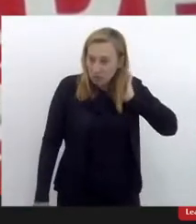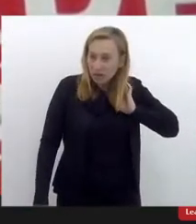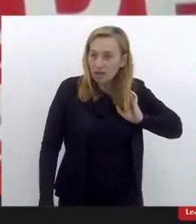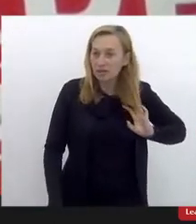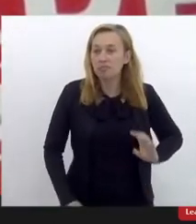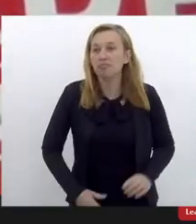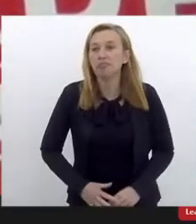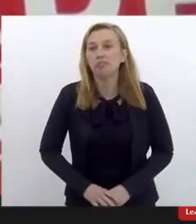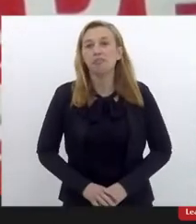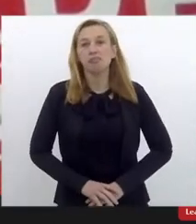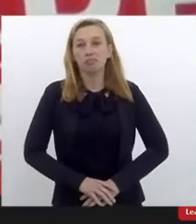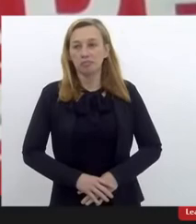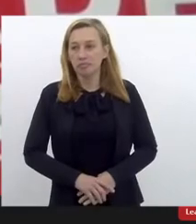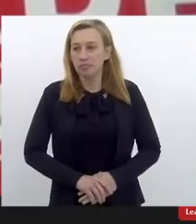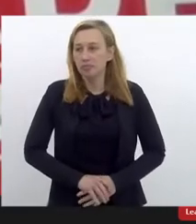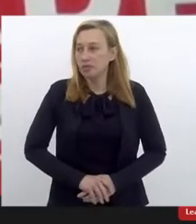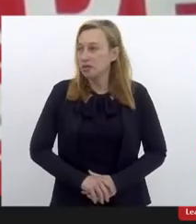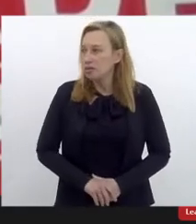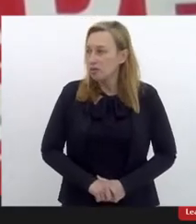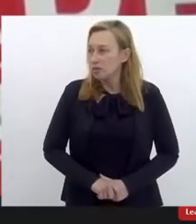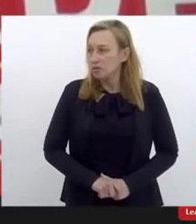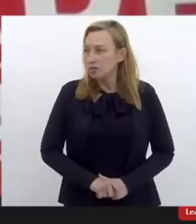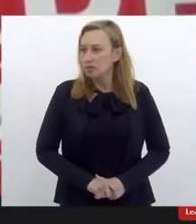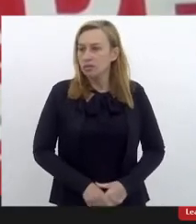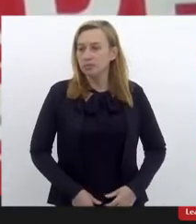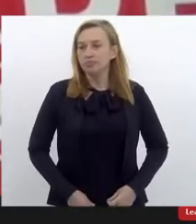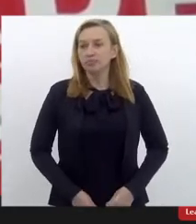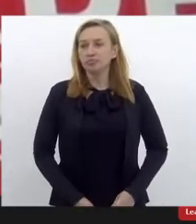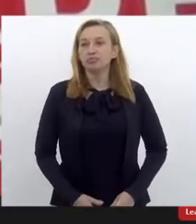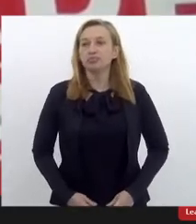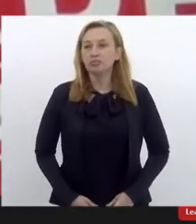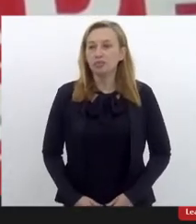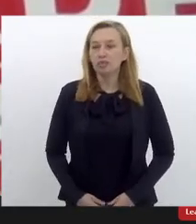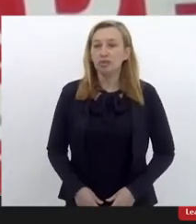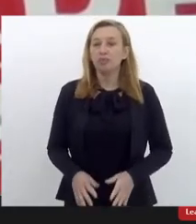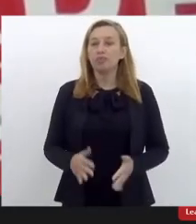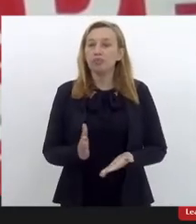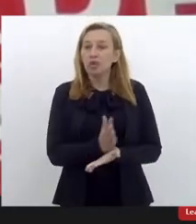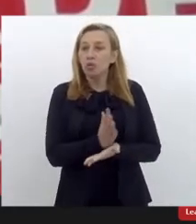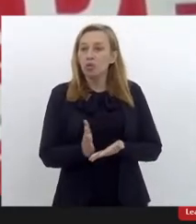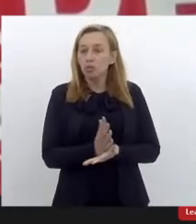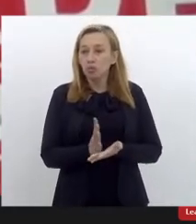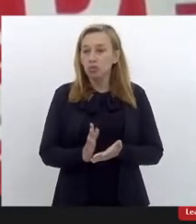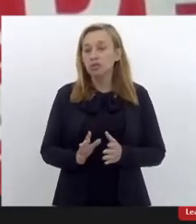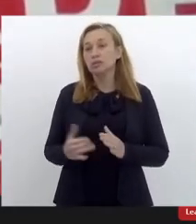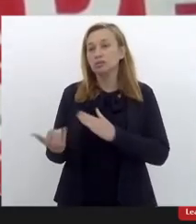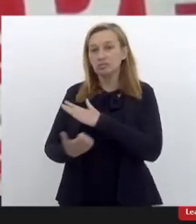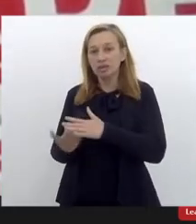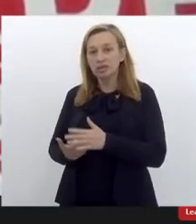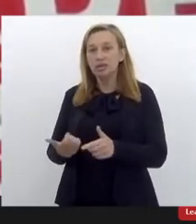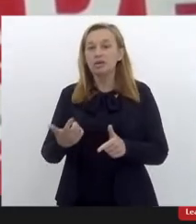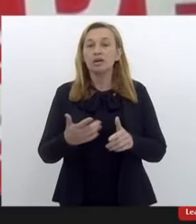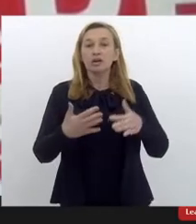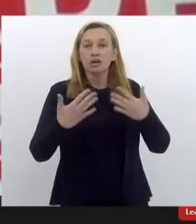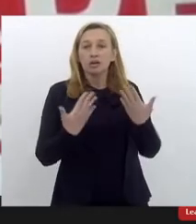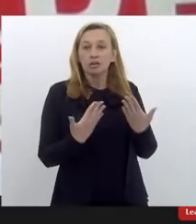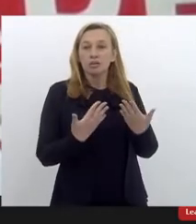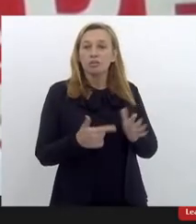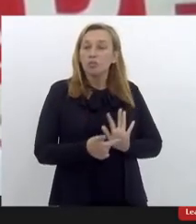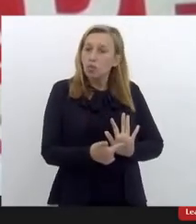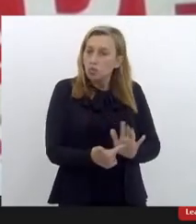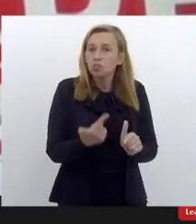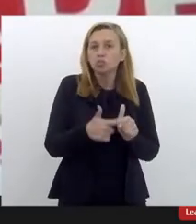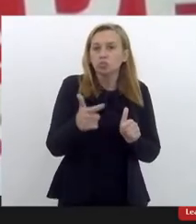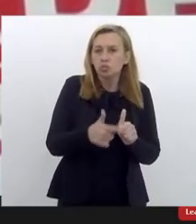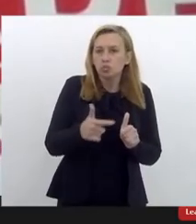também pontuou aqui, nem todos os serviços terceirizados são regularizados. Algumas firmas apresentam problemas. E é muito difícil a gente